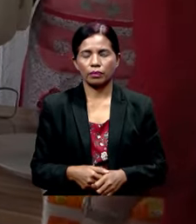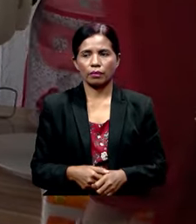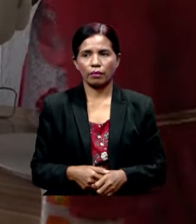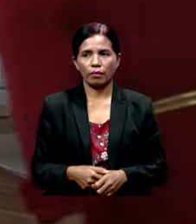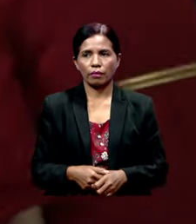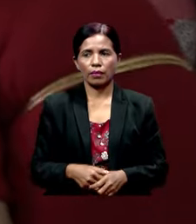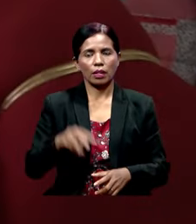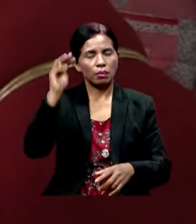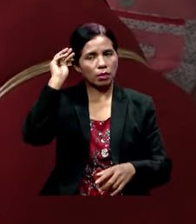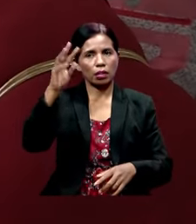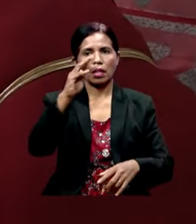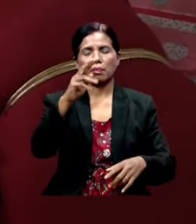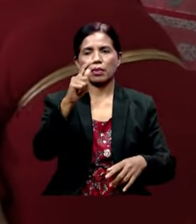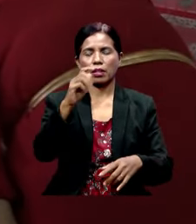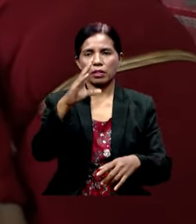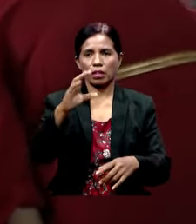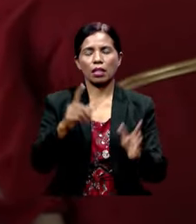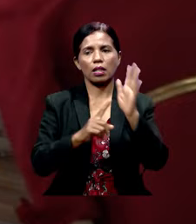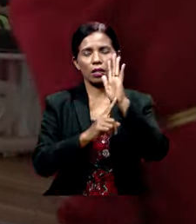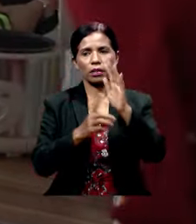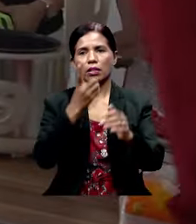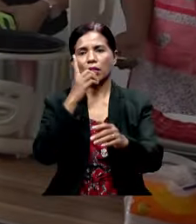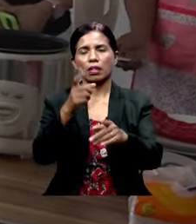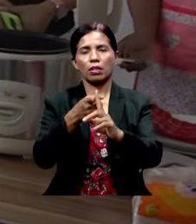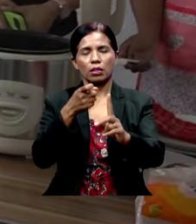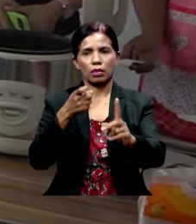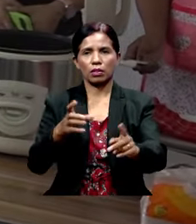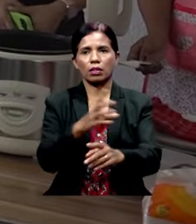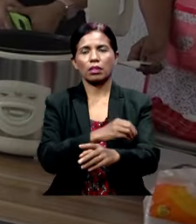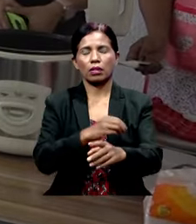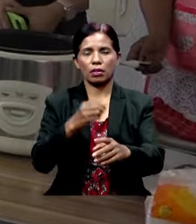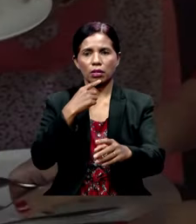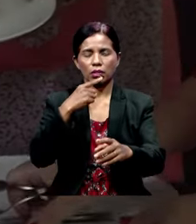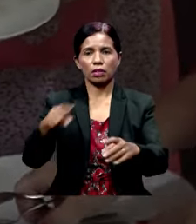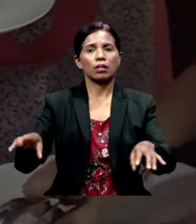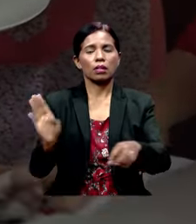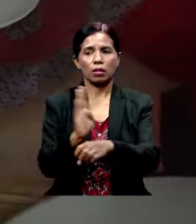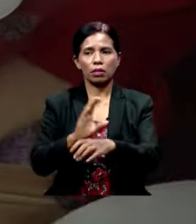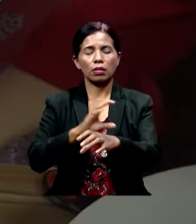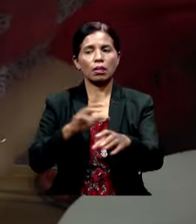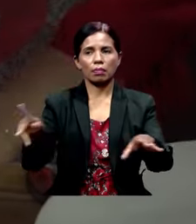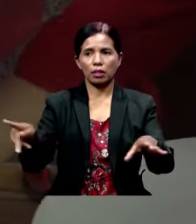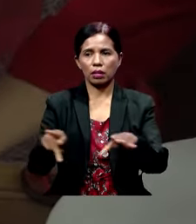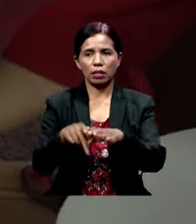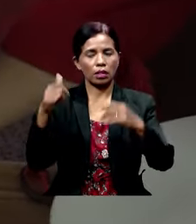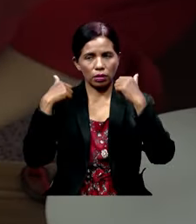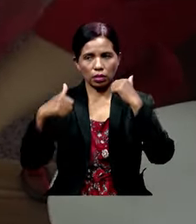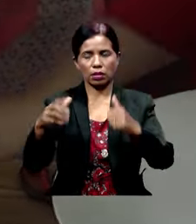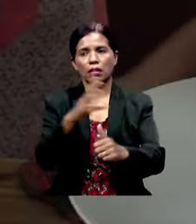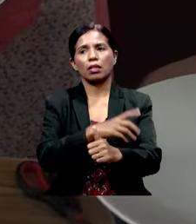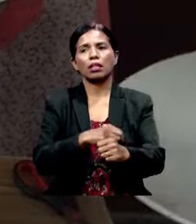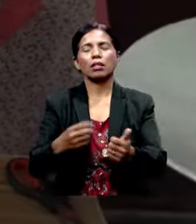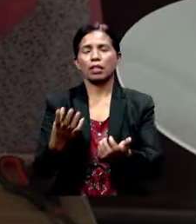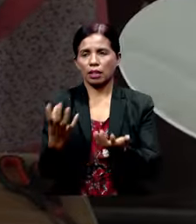Observador Ministério Comércio e Indústria, a tua declaração, né? Lihusi, Departamento Regulação Comércio, a foi participa atividade de demonstração